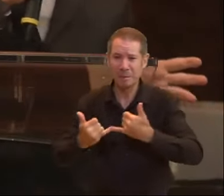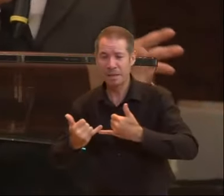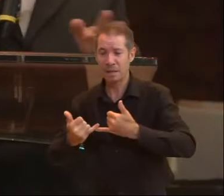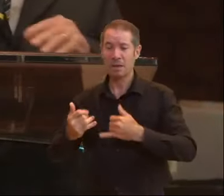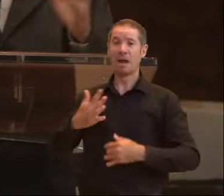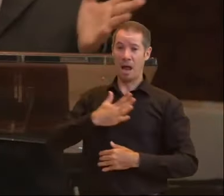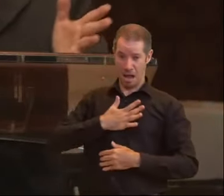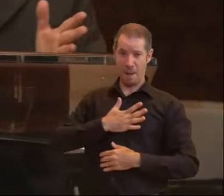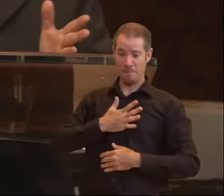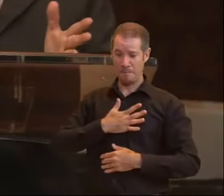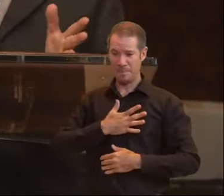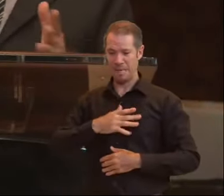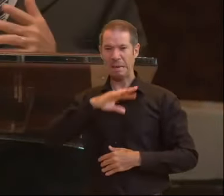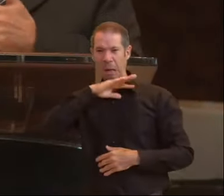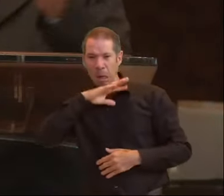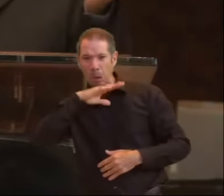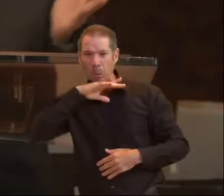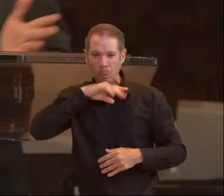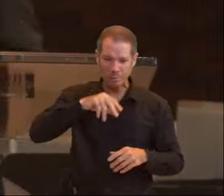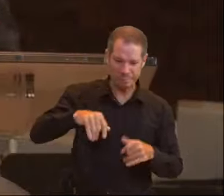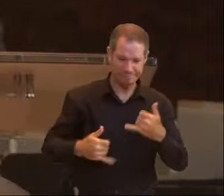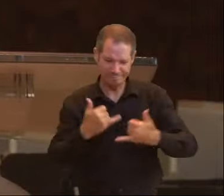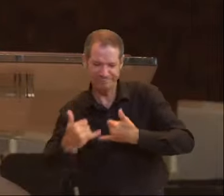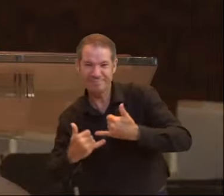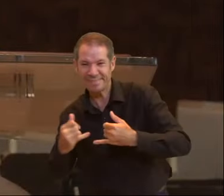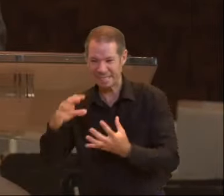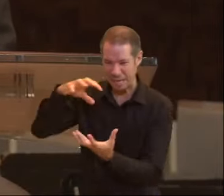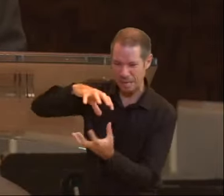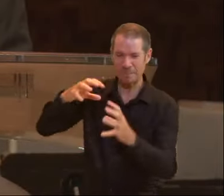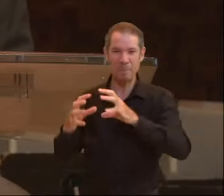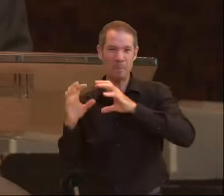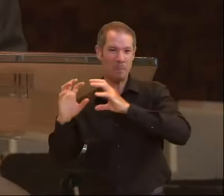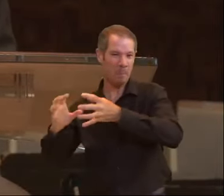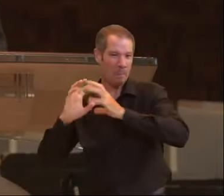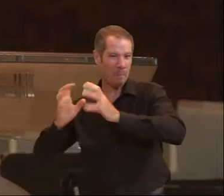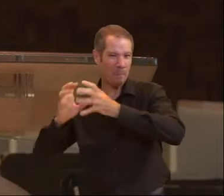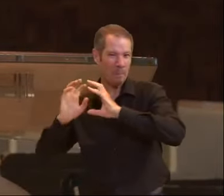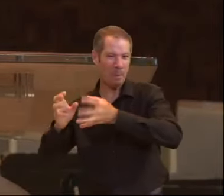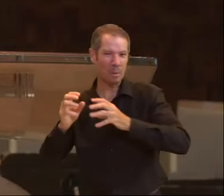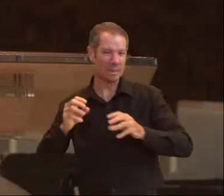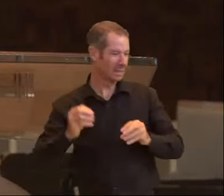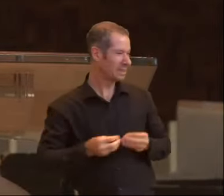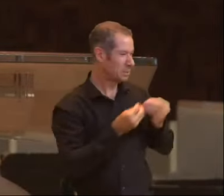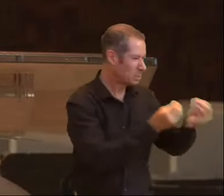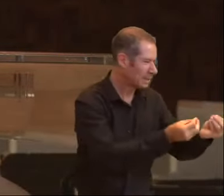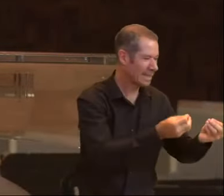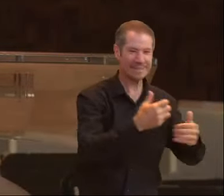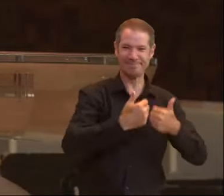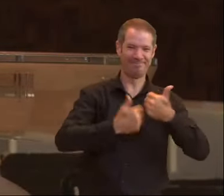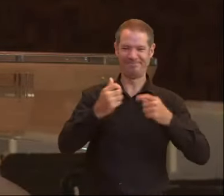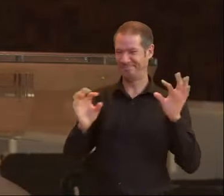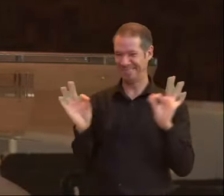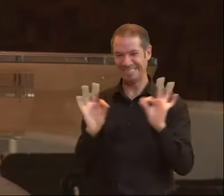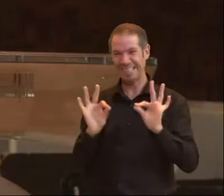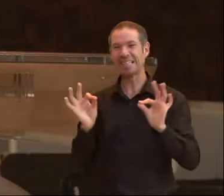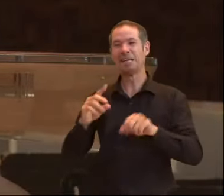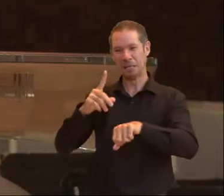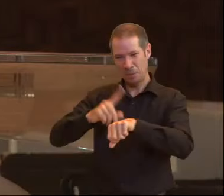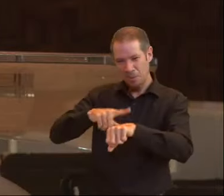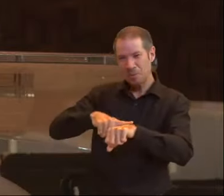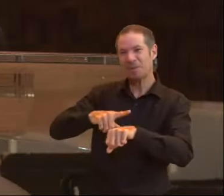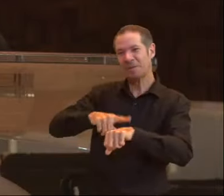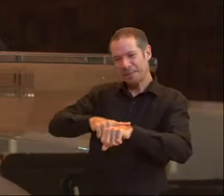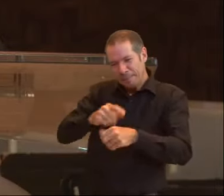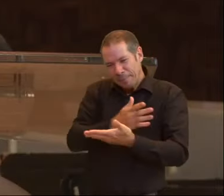era minha, que eu era muito ruim de bola. Então, se eu não desse a bola, ninguém jogava. Mas depois daquele tempinho,